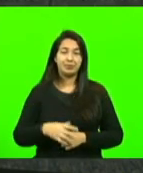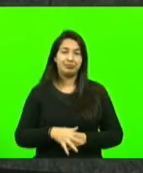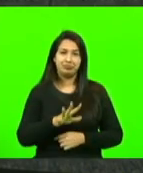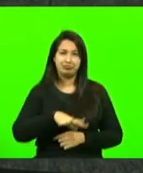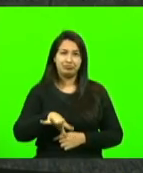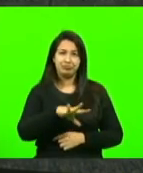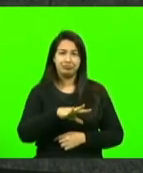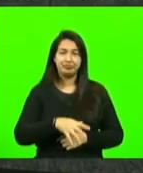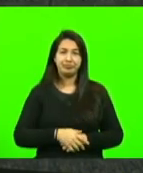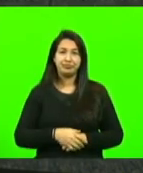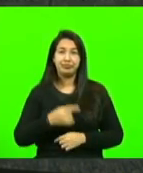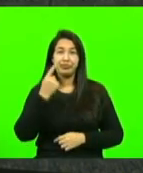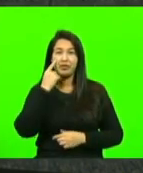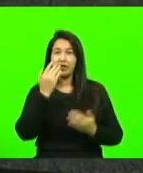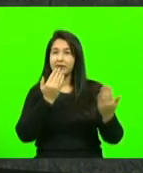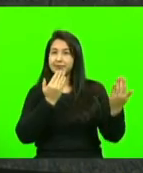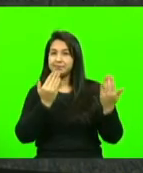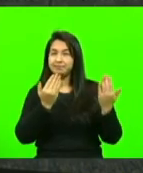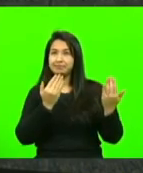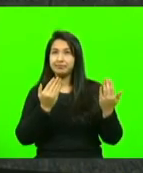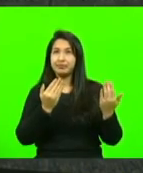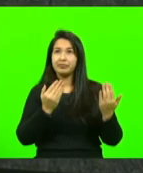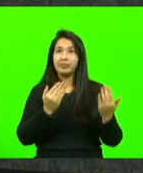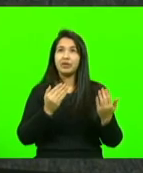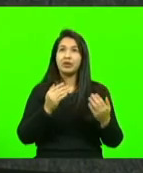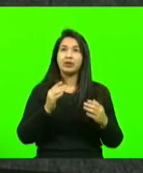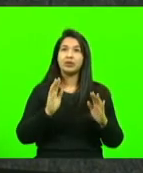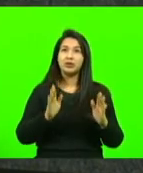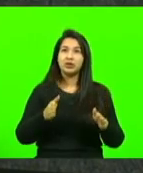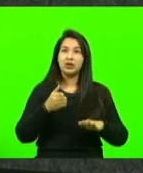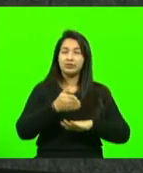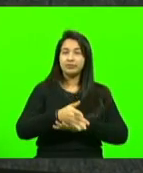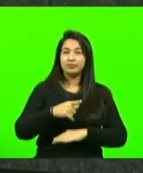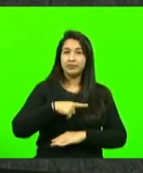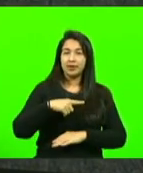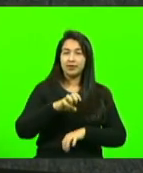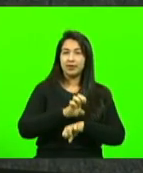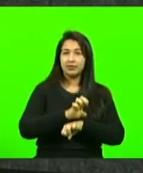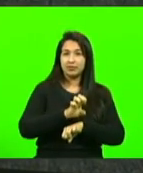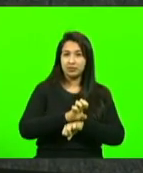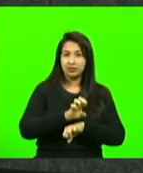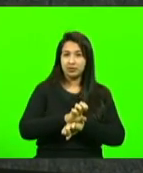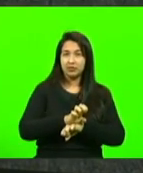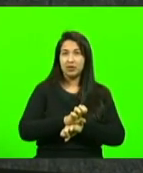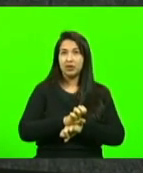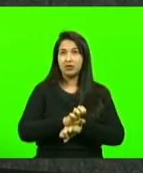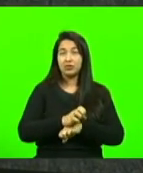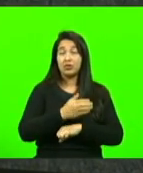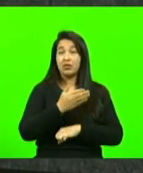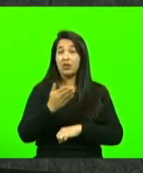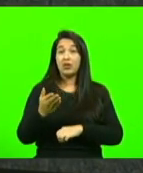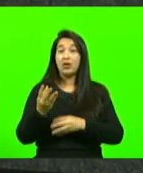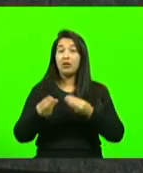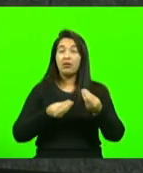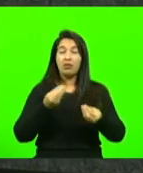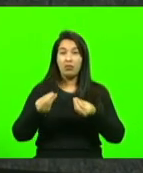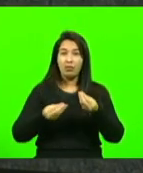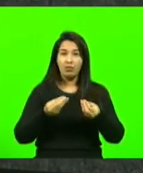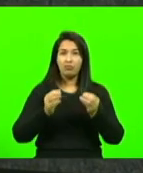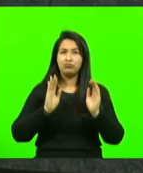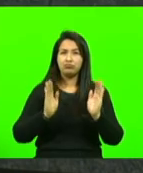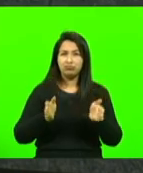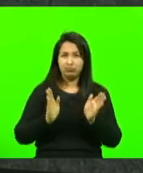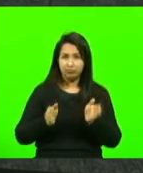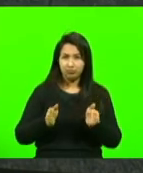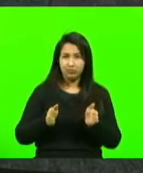valia as o essas que já atuam aqui no estado bastante tempo né e nenhuma e todas elas foram já